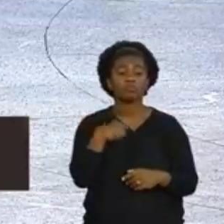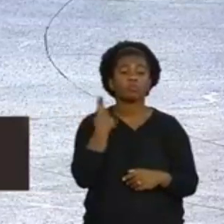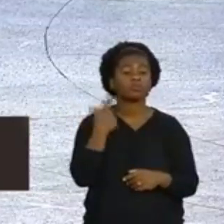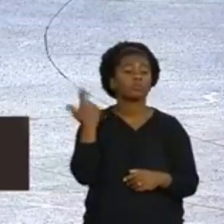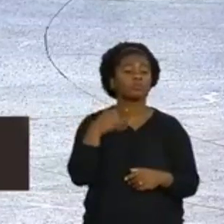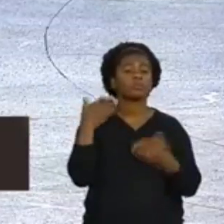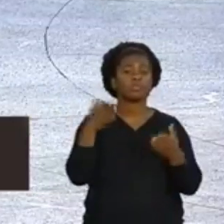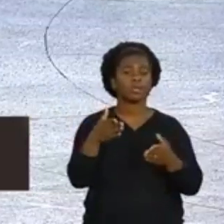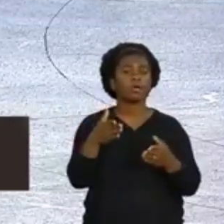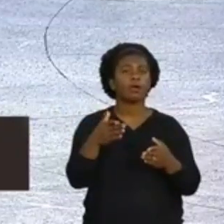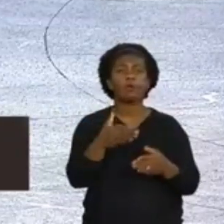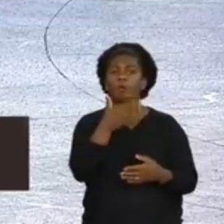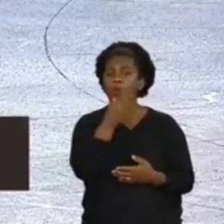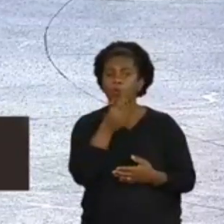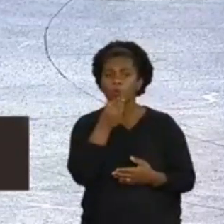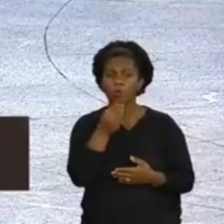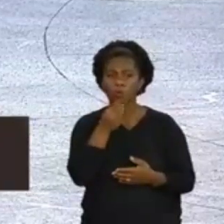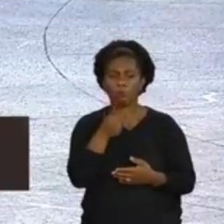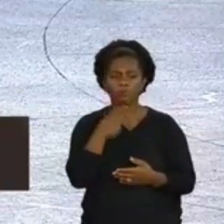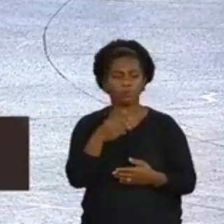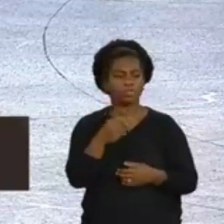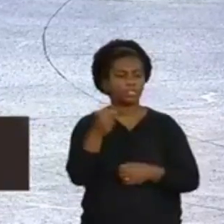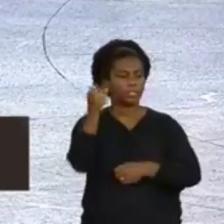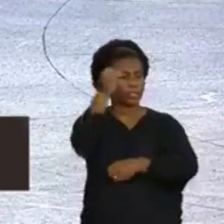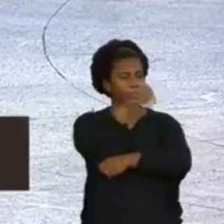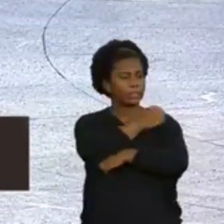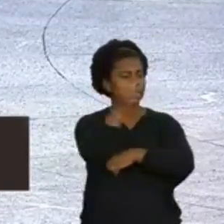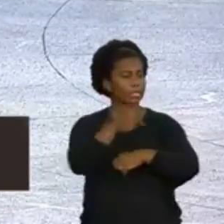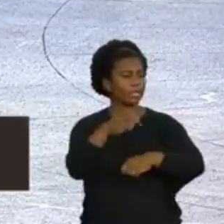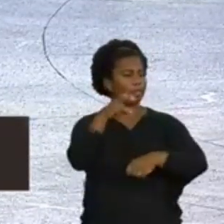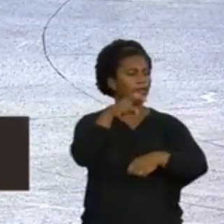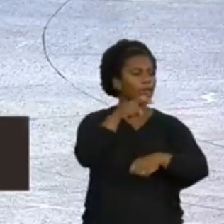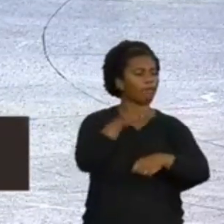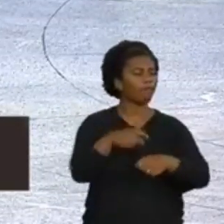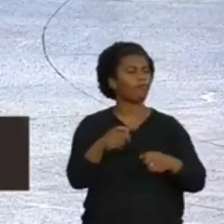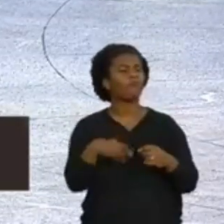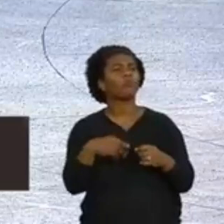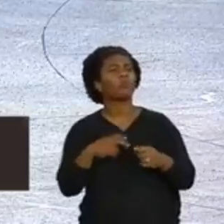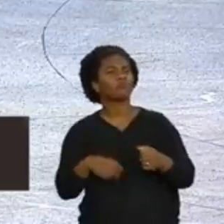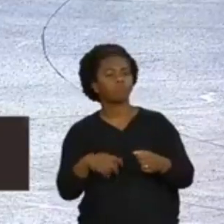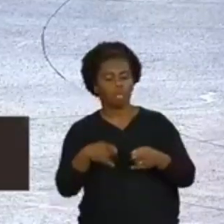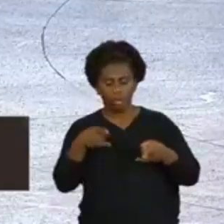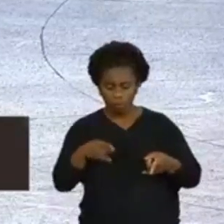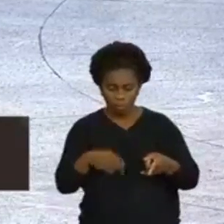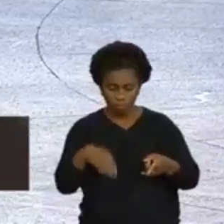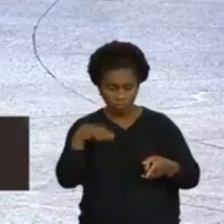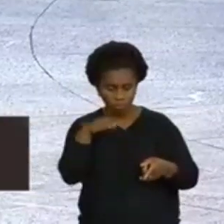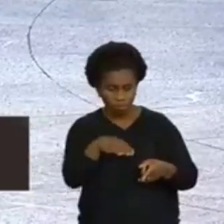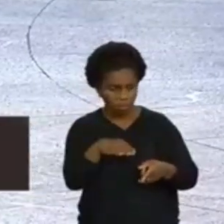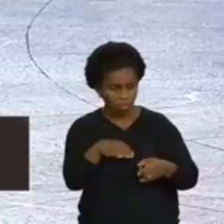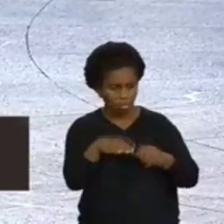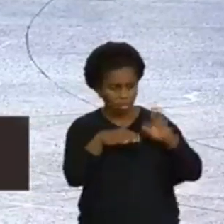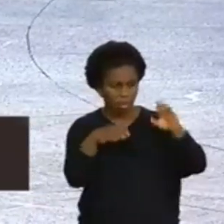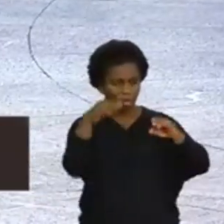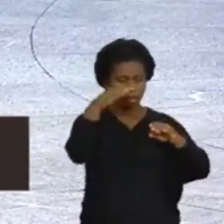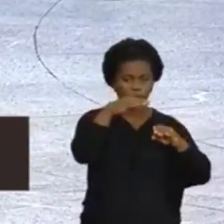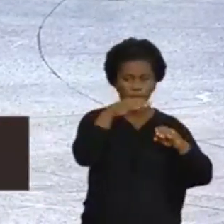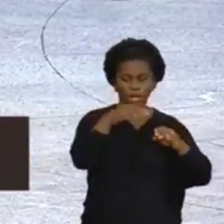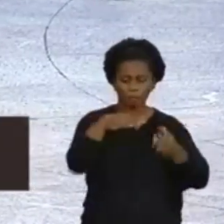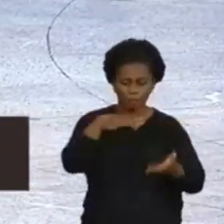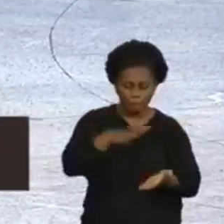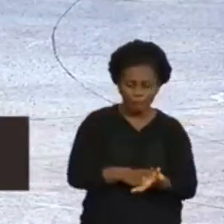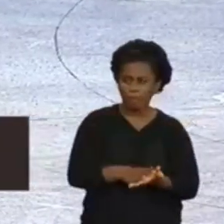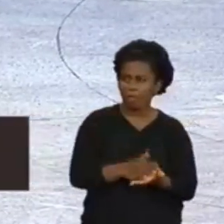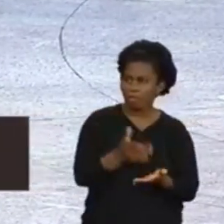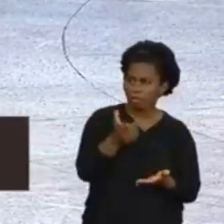janela. Ele, quando subiu na cama para se jogar, pisou no controle e ligou a TV. Na hora nós estávamos dizendo assim, ó, não faça